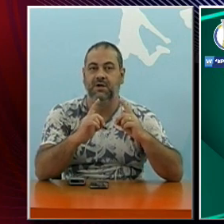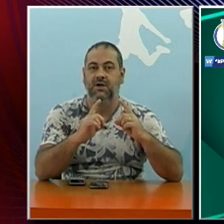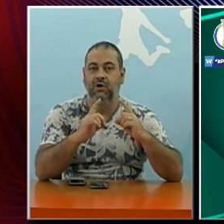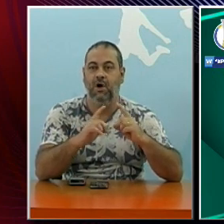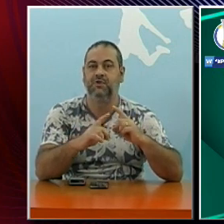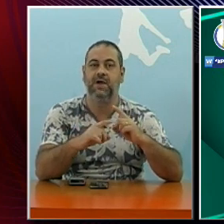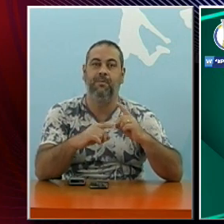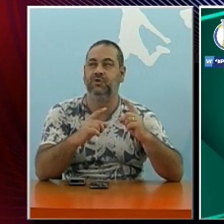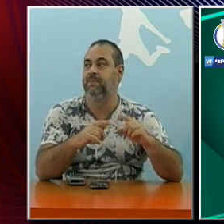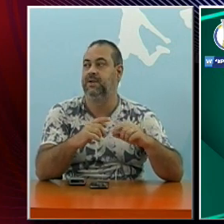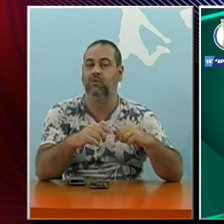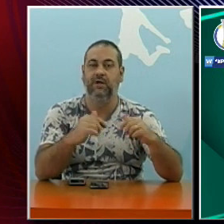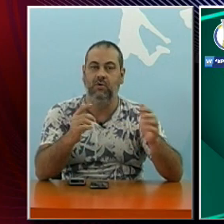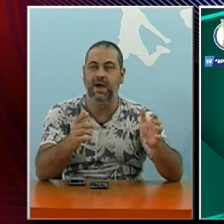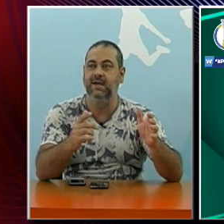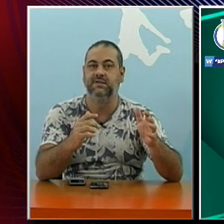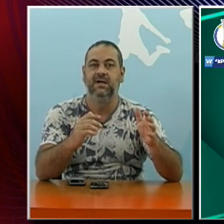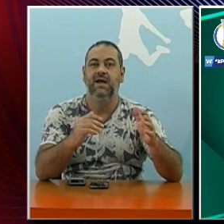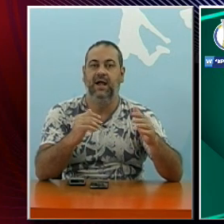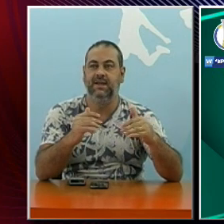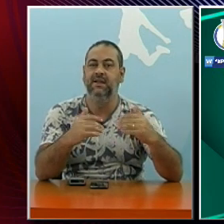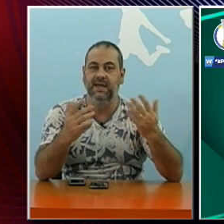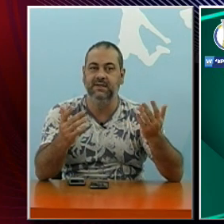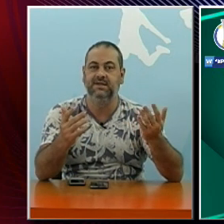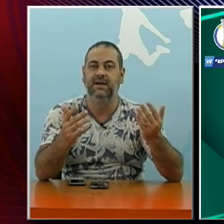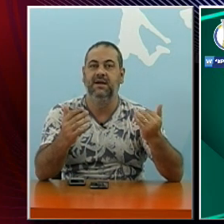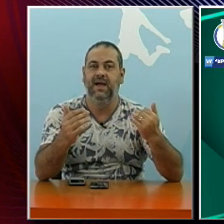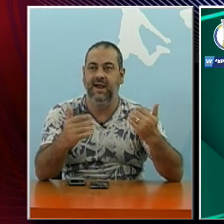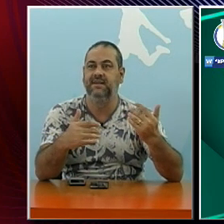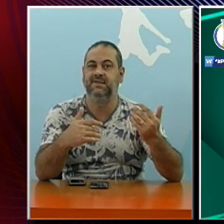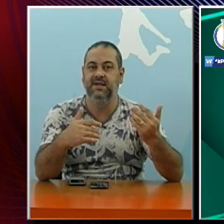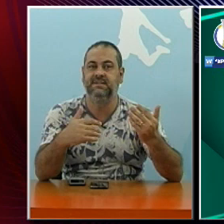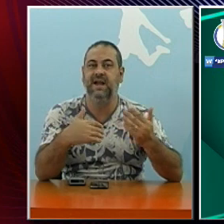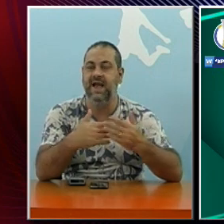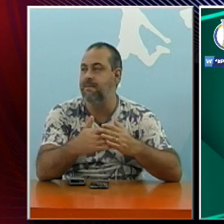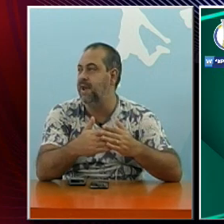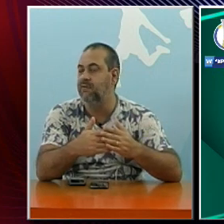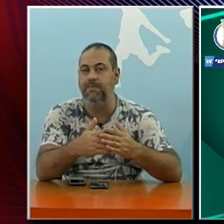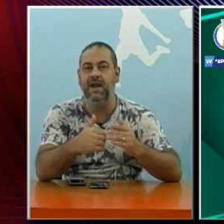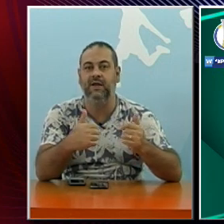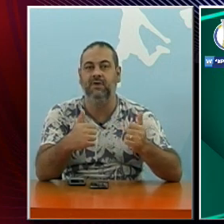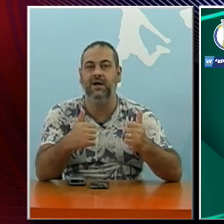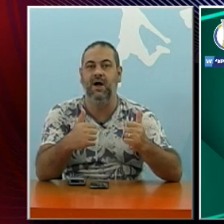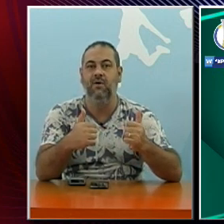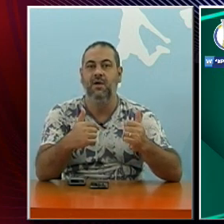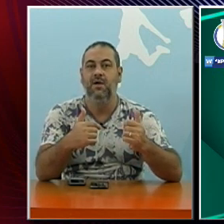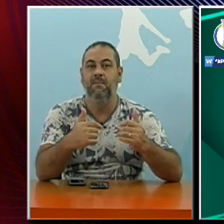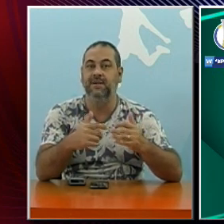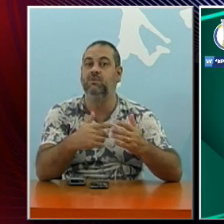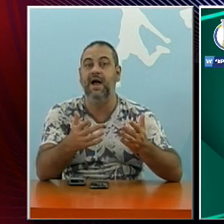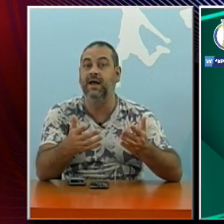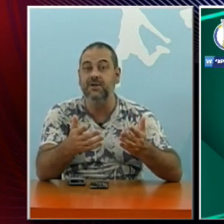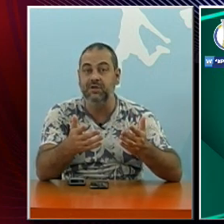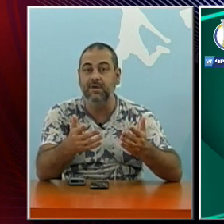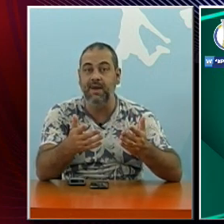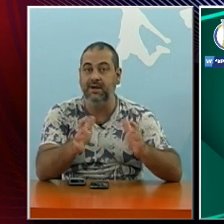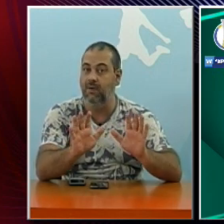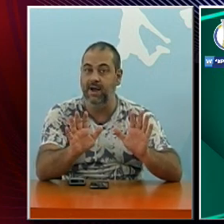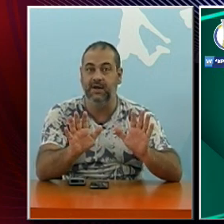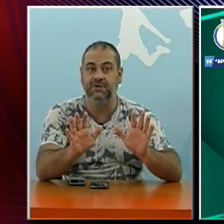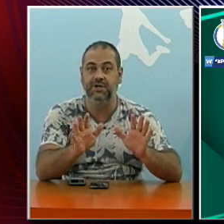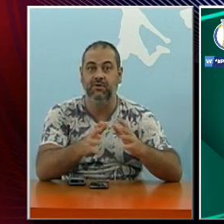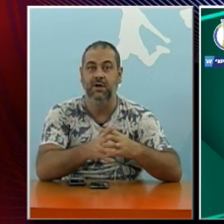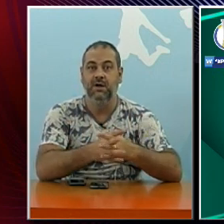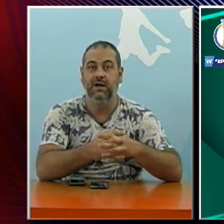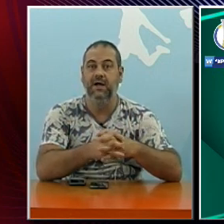Fisicamente. Lógico que a Ponte Preta contratou mais. A tendência ela é estrear bem no campeonato. Legal. Mas não é garantido também, não